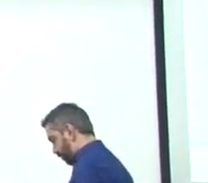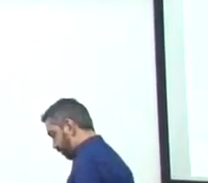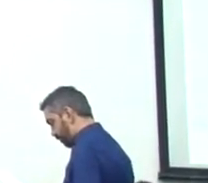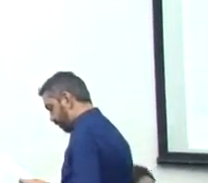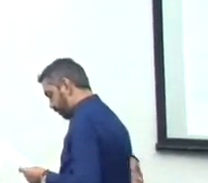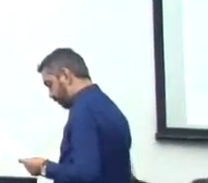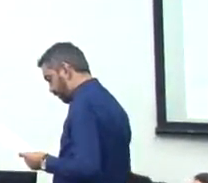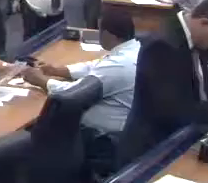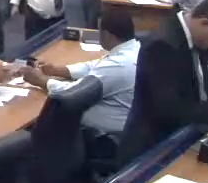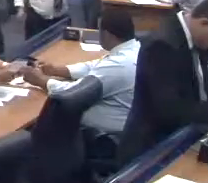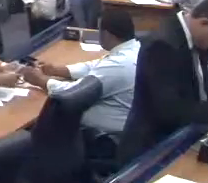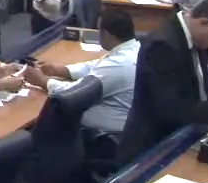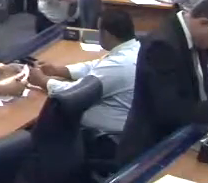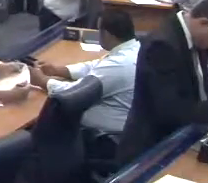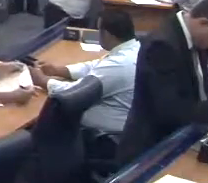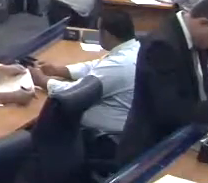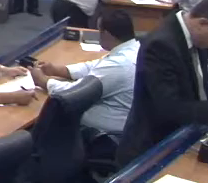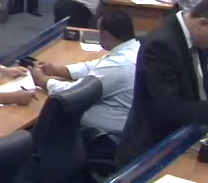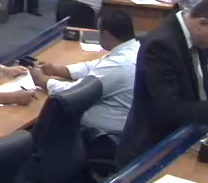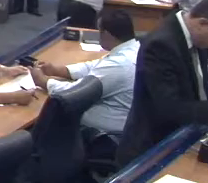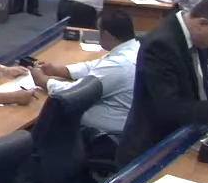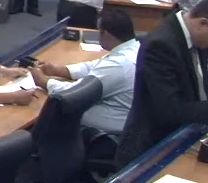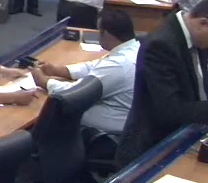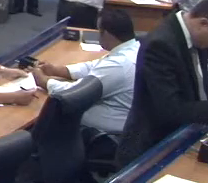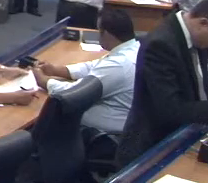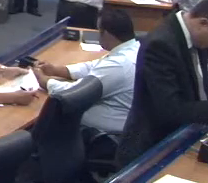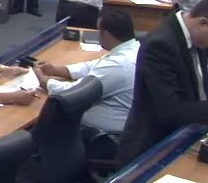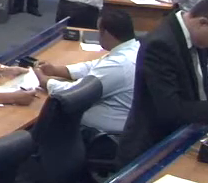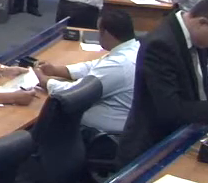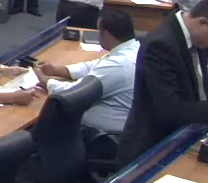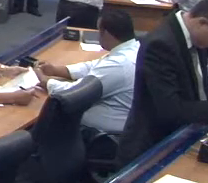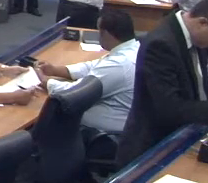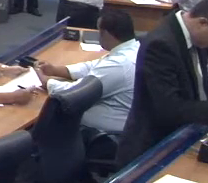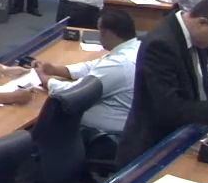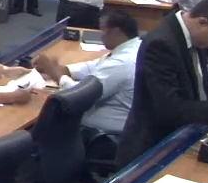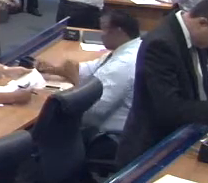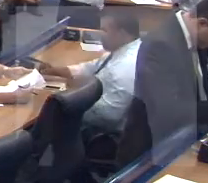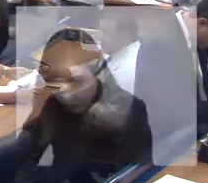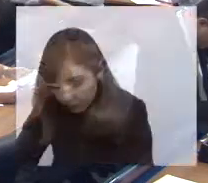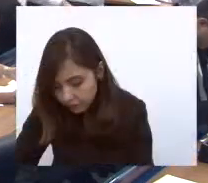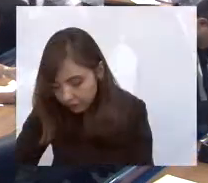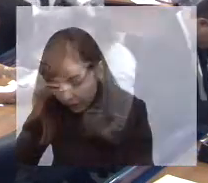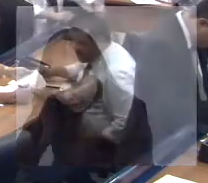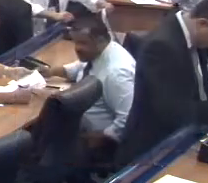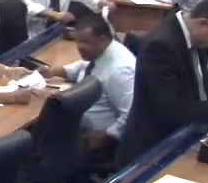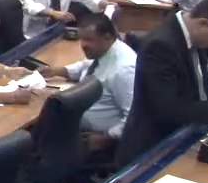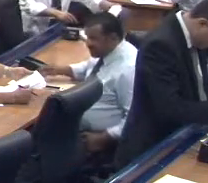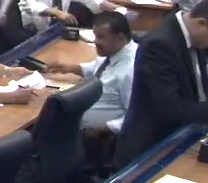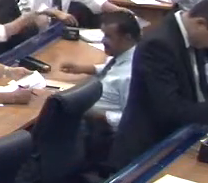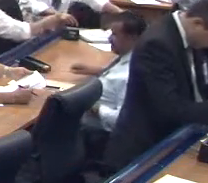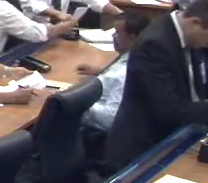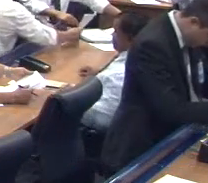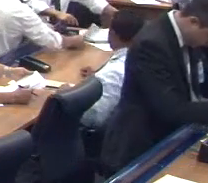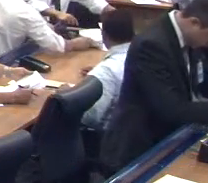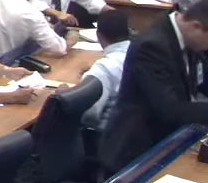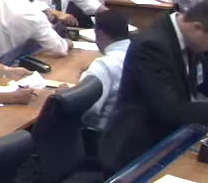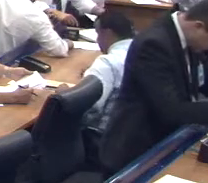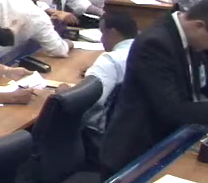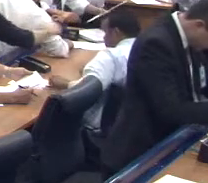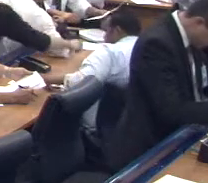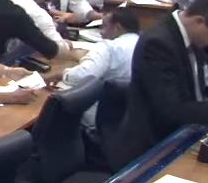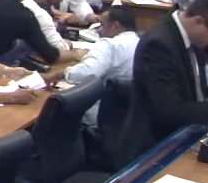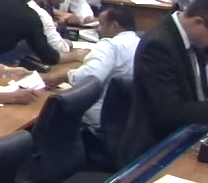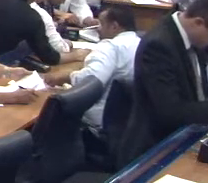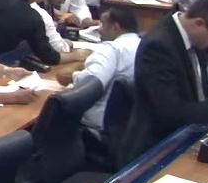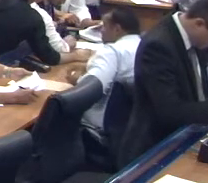presidente. Questão de ordem, presidente. O projeto que está votando é sobre a isenção para a pessoa com deficiência da Zona Azul e do idoso?